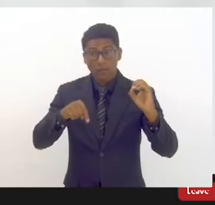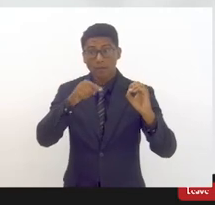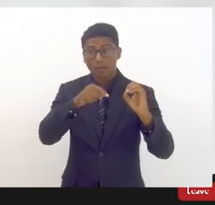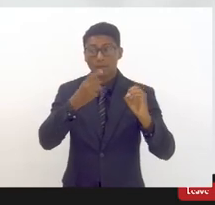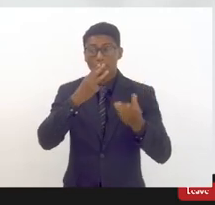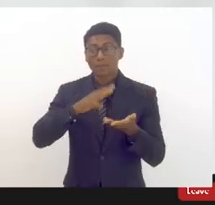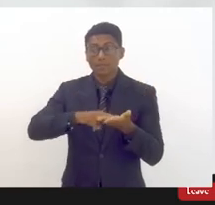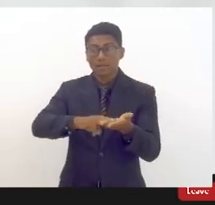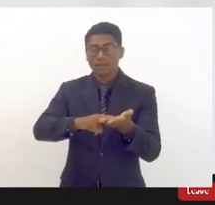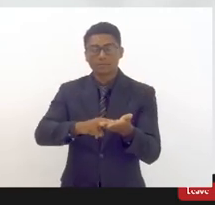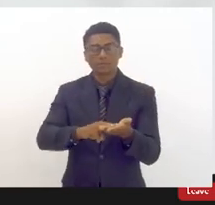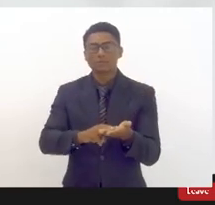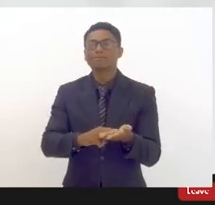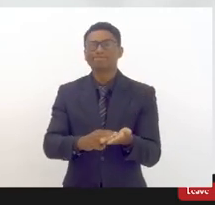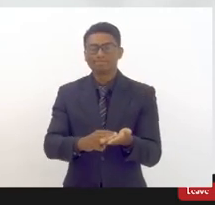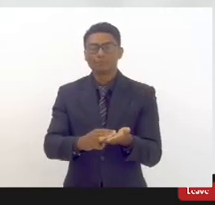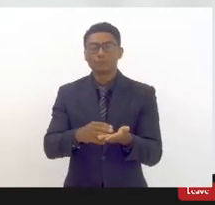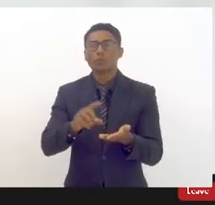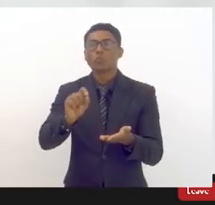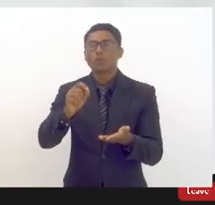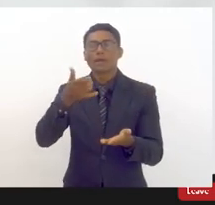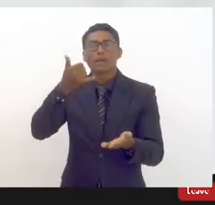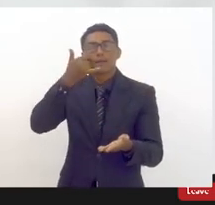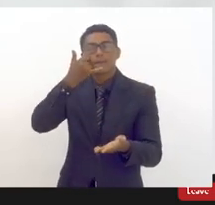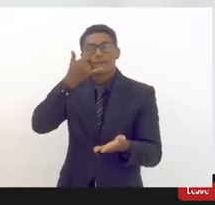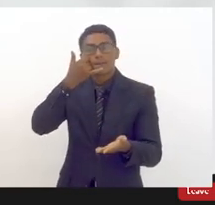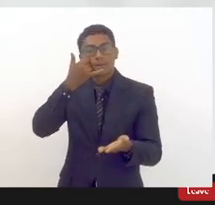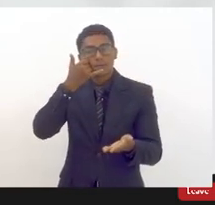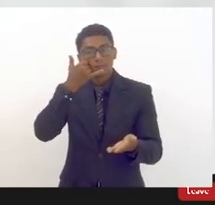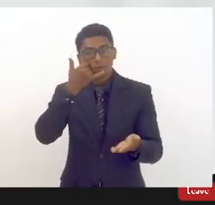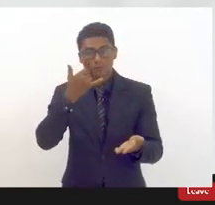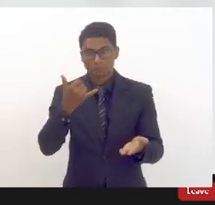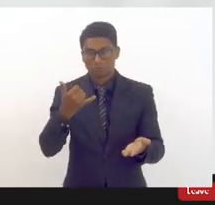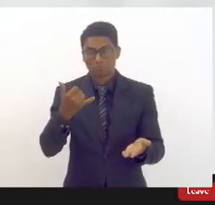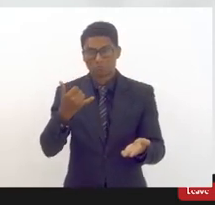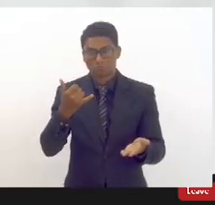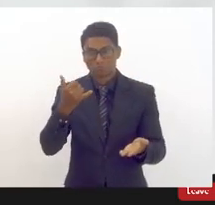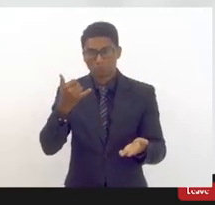celular, que a gente vai enviar para os cadastrais,